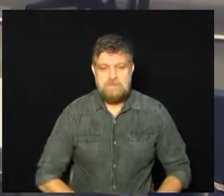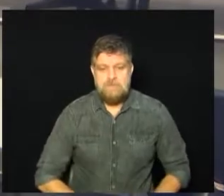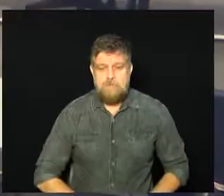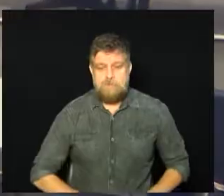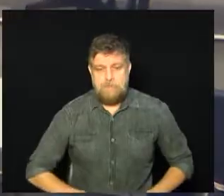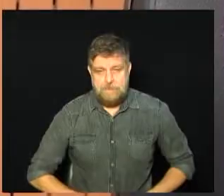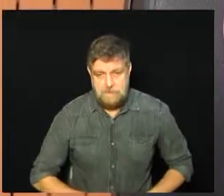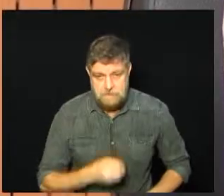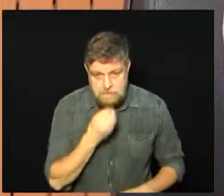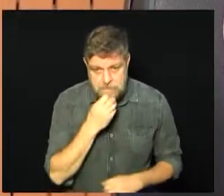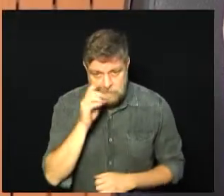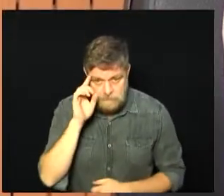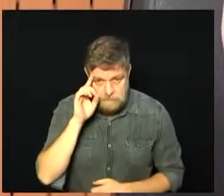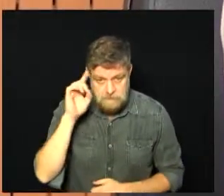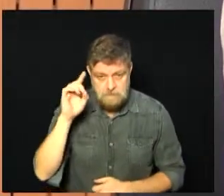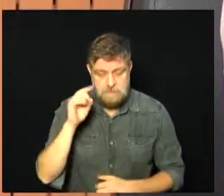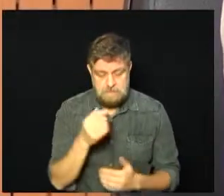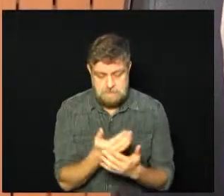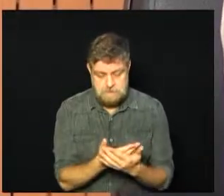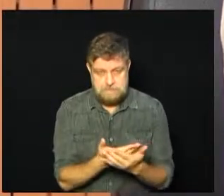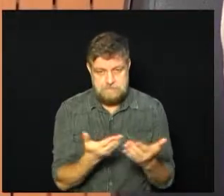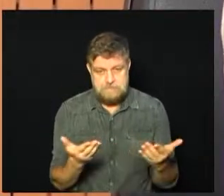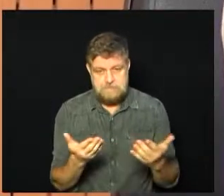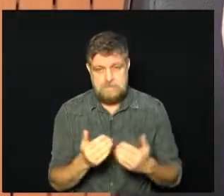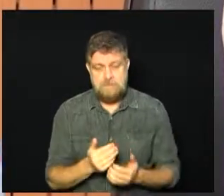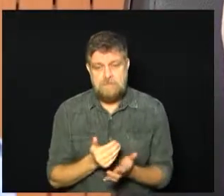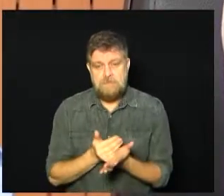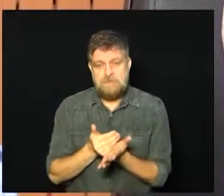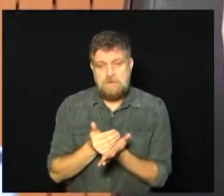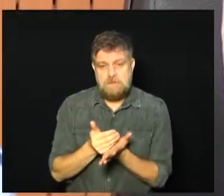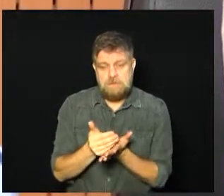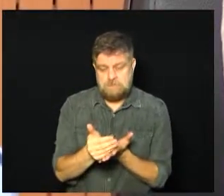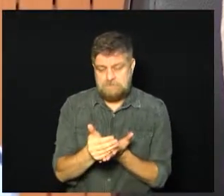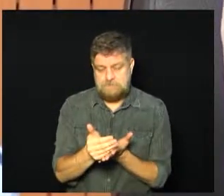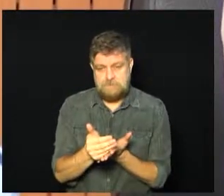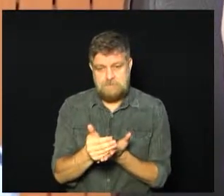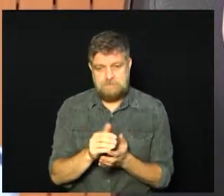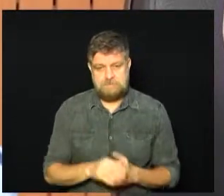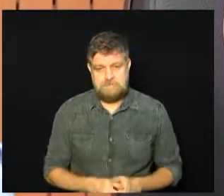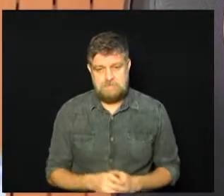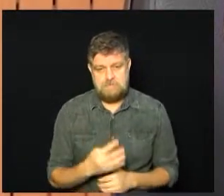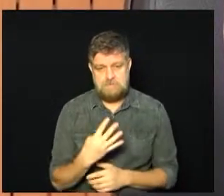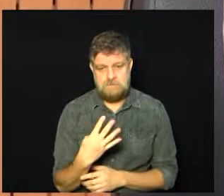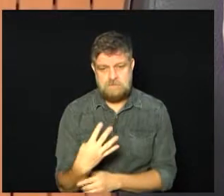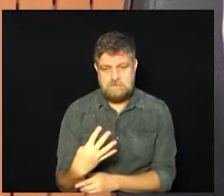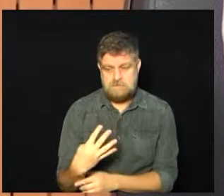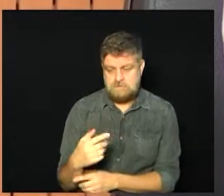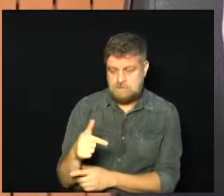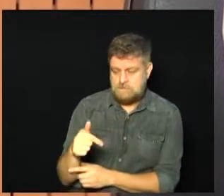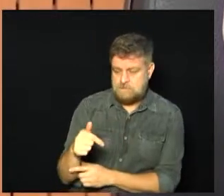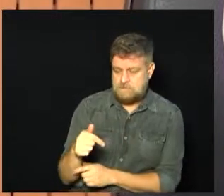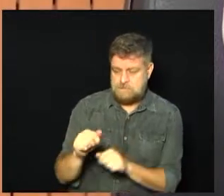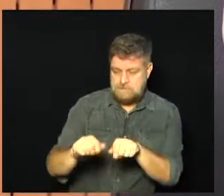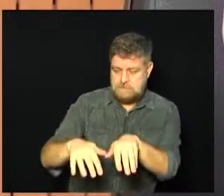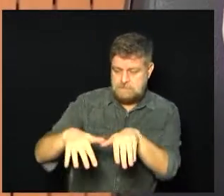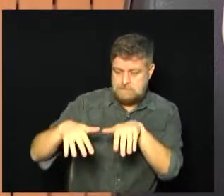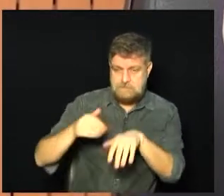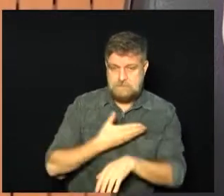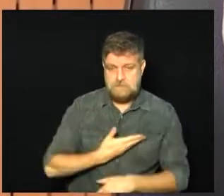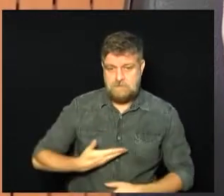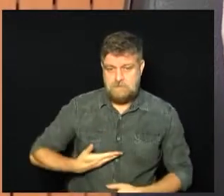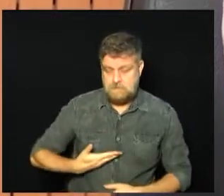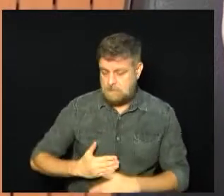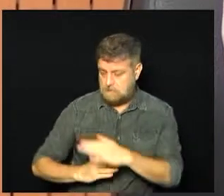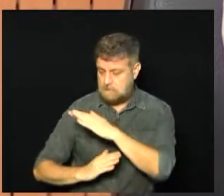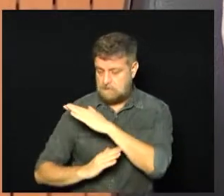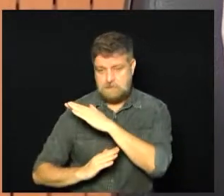Bom dia. Dando início à 47ª audiência pública da Câmara